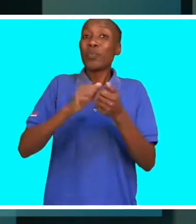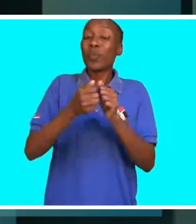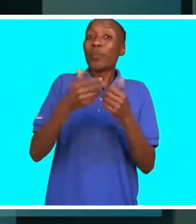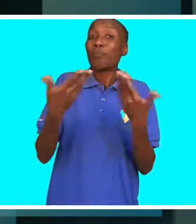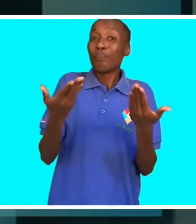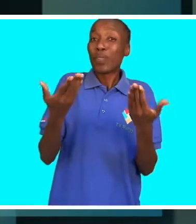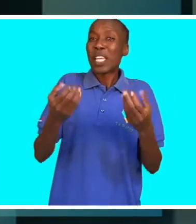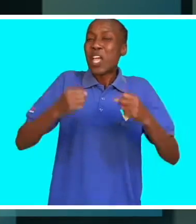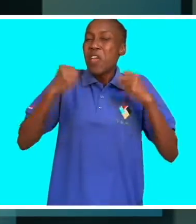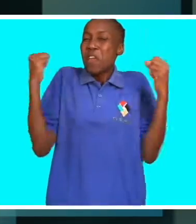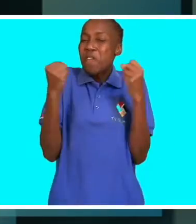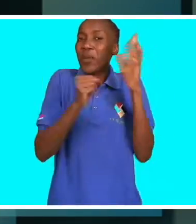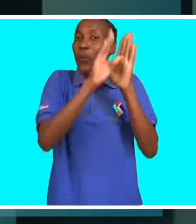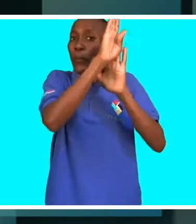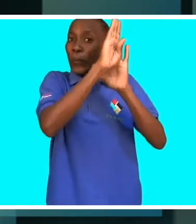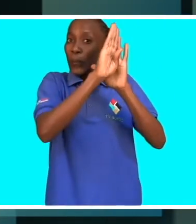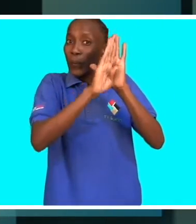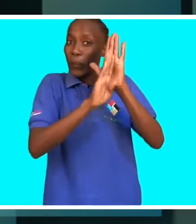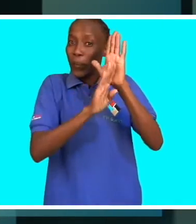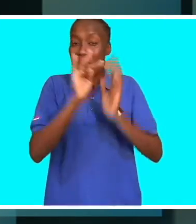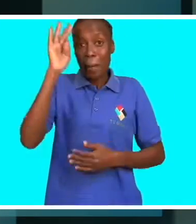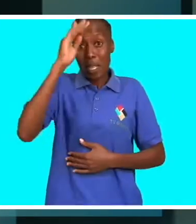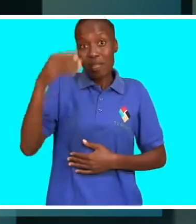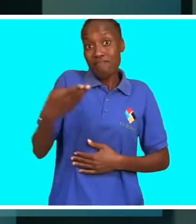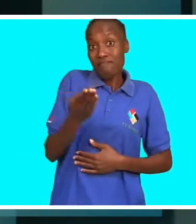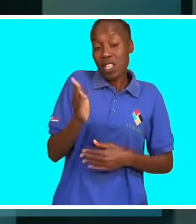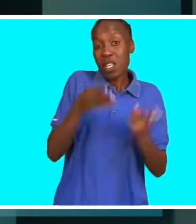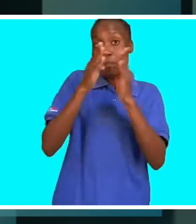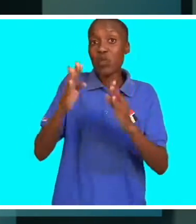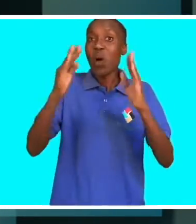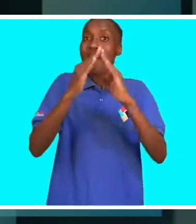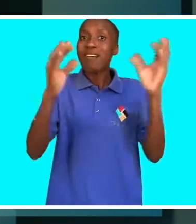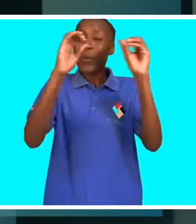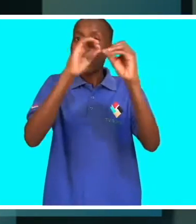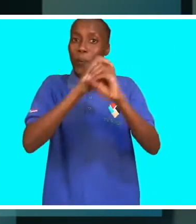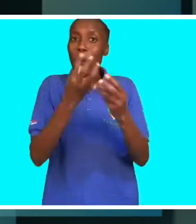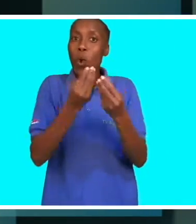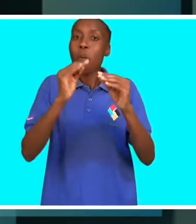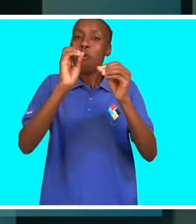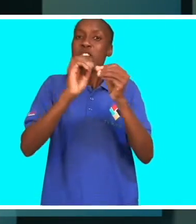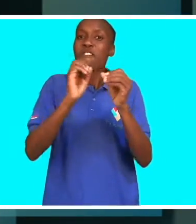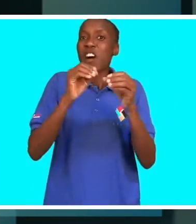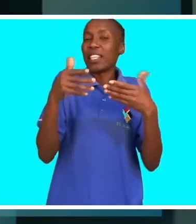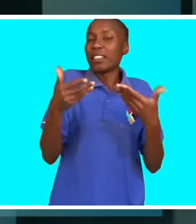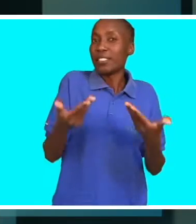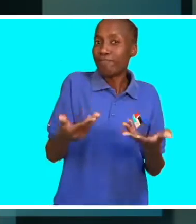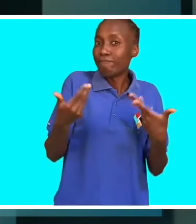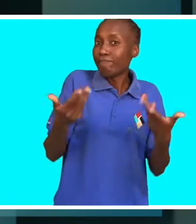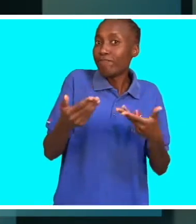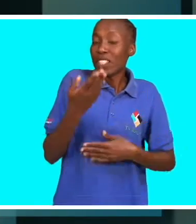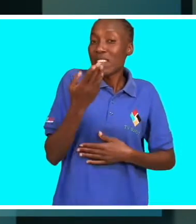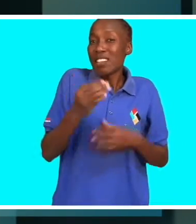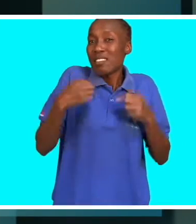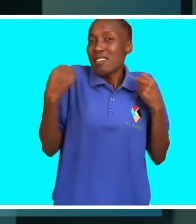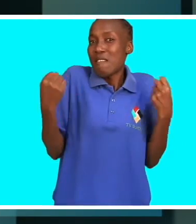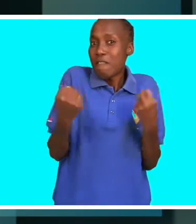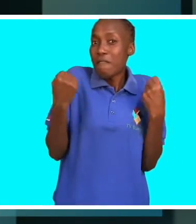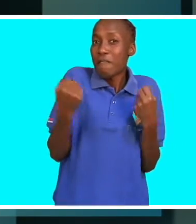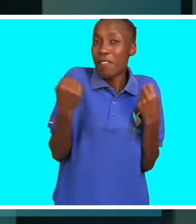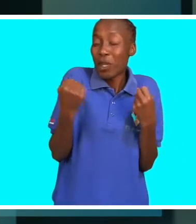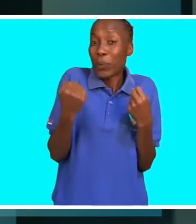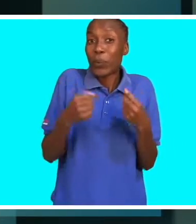temperaturas baixas. Imagina que alguém se abrigue, como é que tem enfrentado este